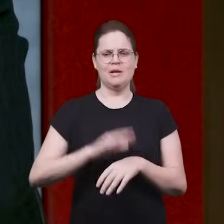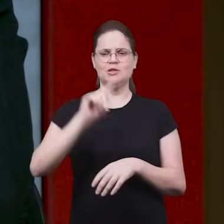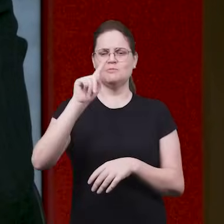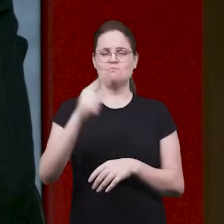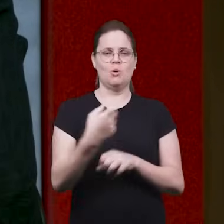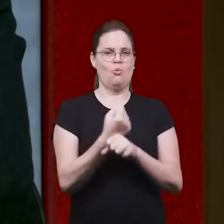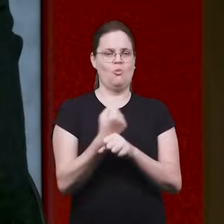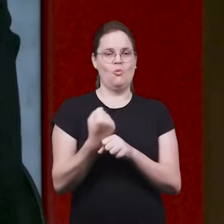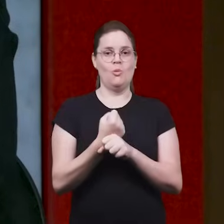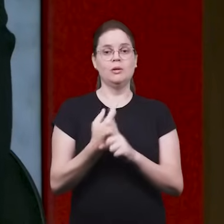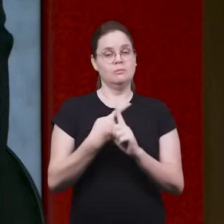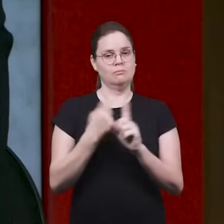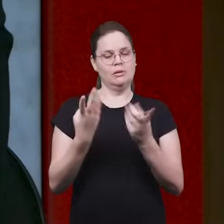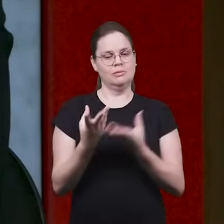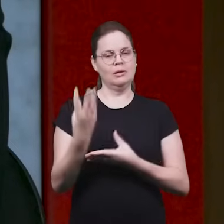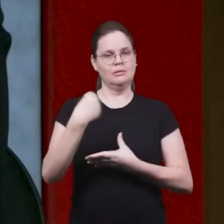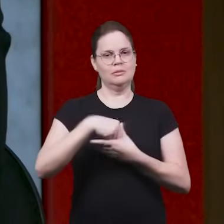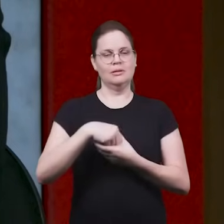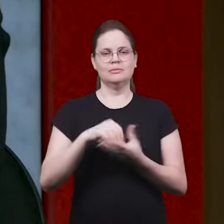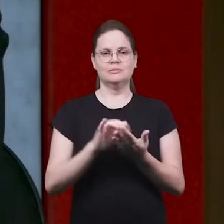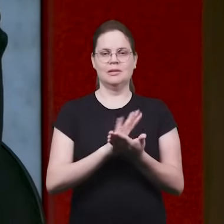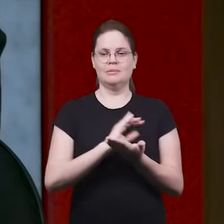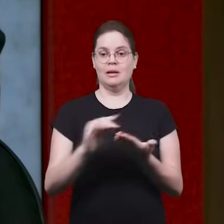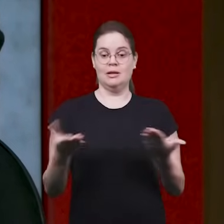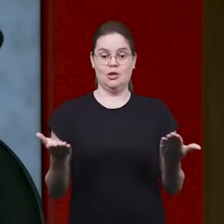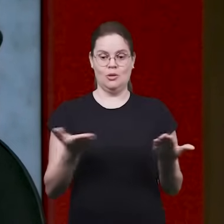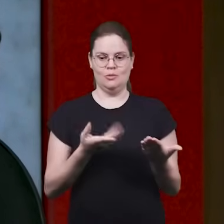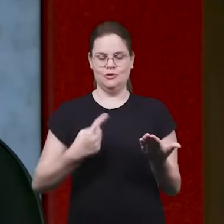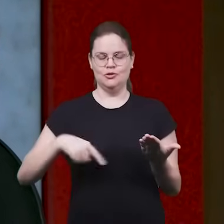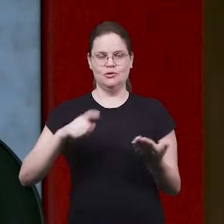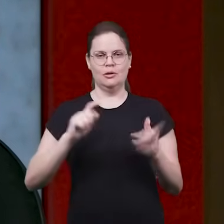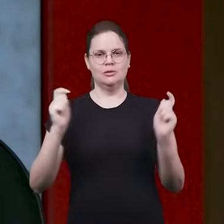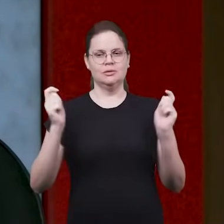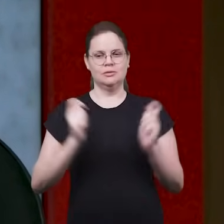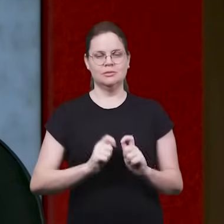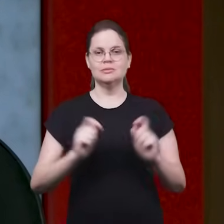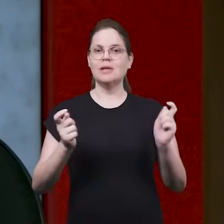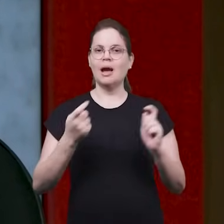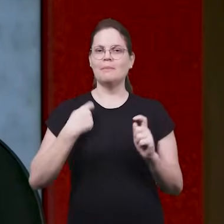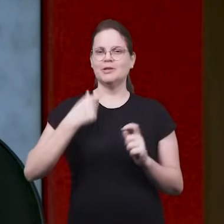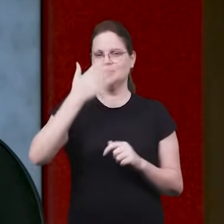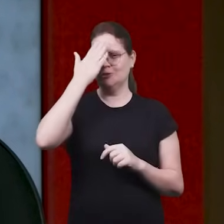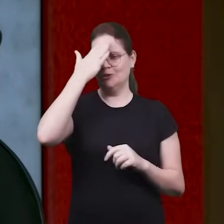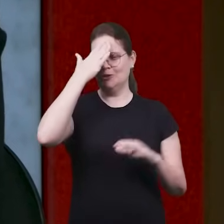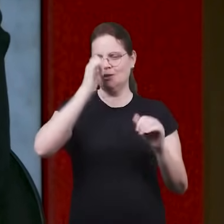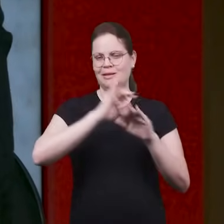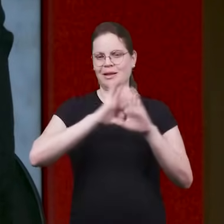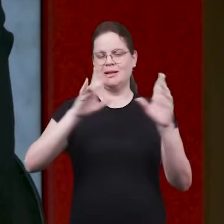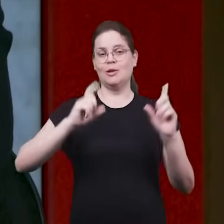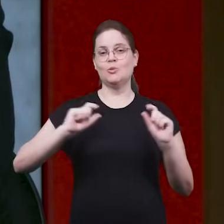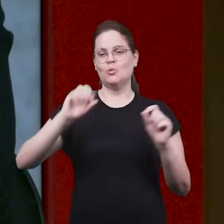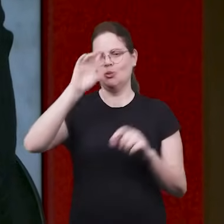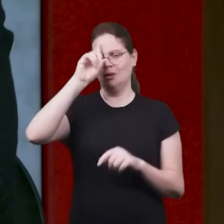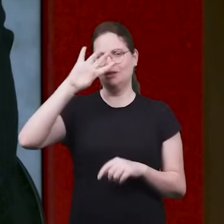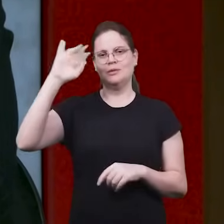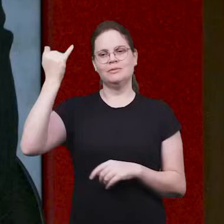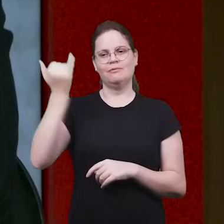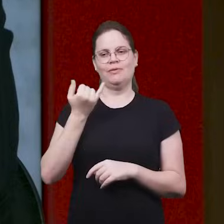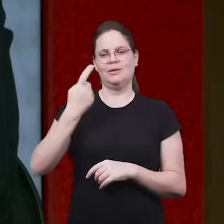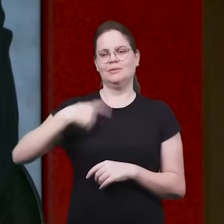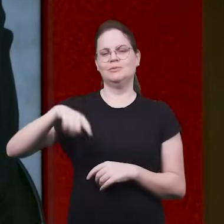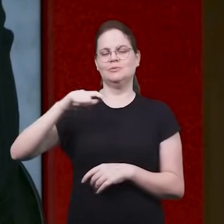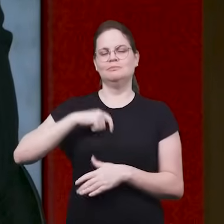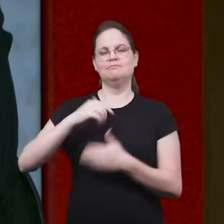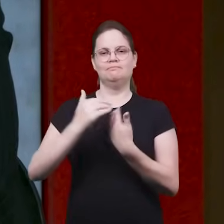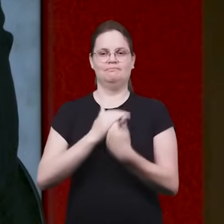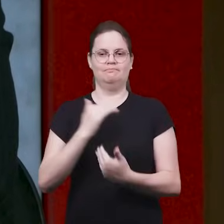registrado para que hoje servisse de palavra da boca de Deus para nos direcionar, para